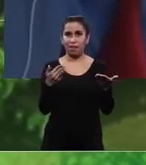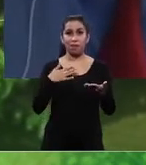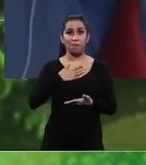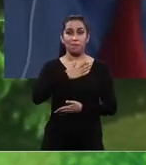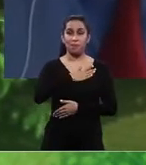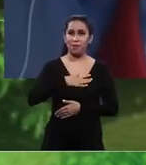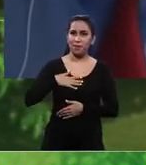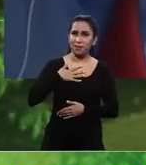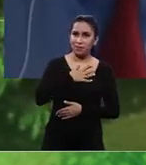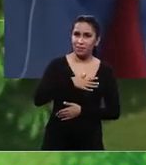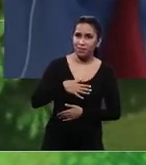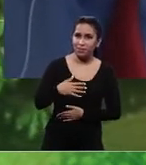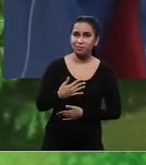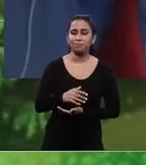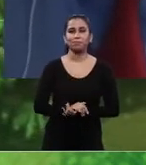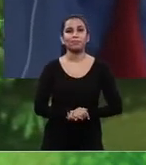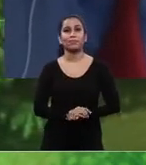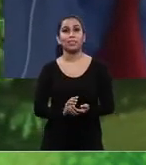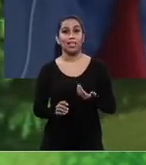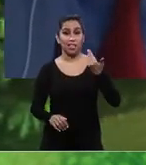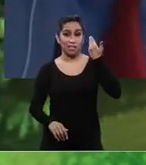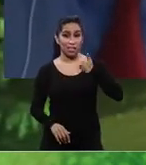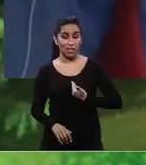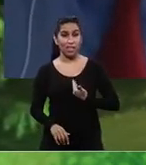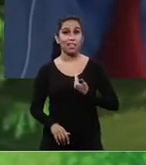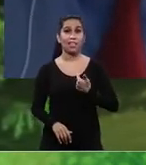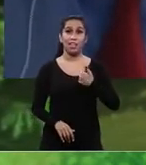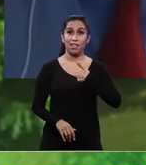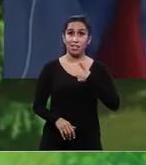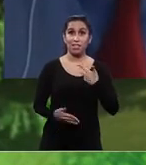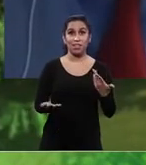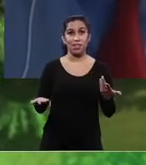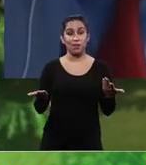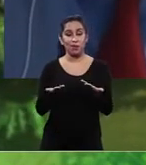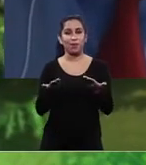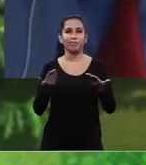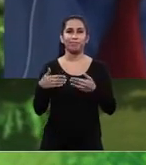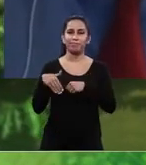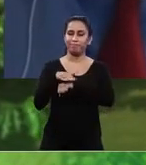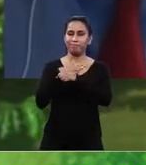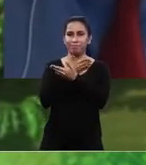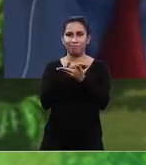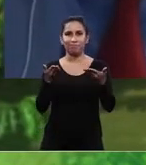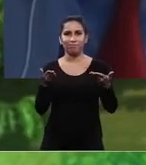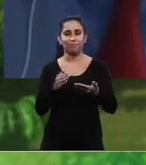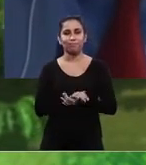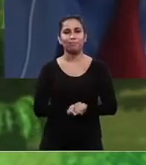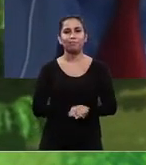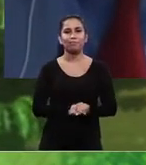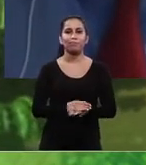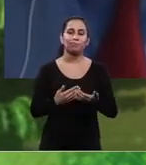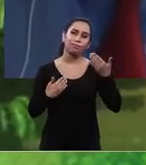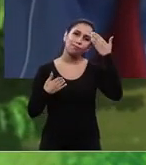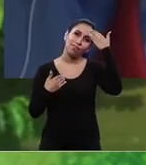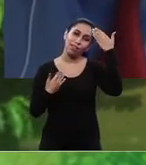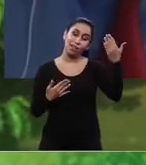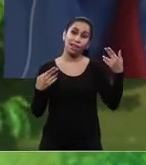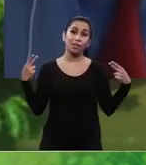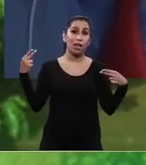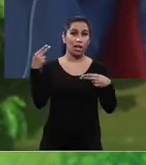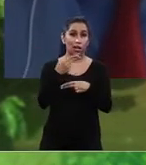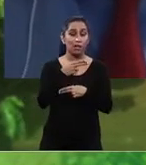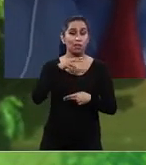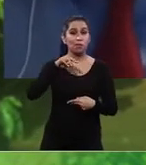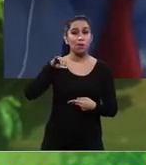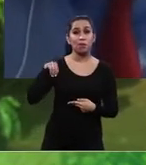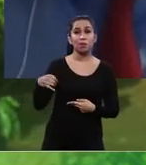prazer, uma honra para mim, inclusive, fazer parte dessa seleta sala. Agradeço também ao SEBRAE pela oportunidade,